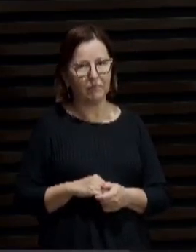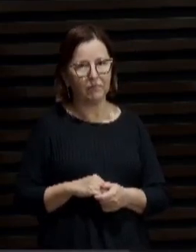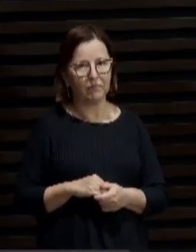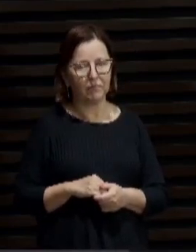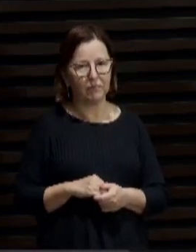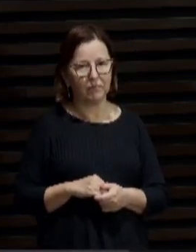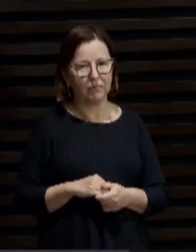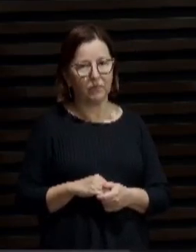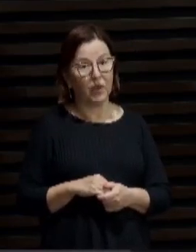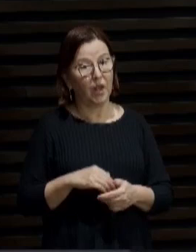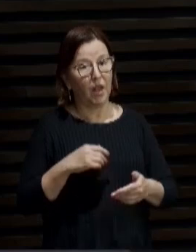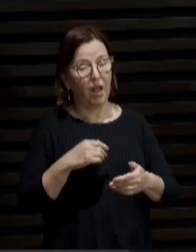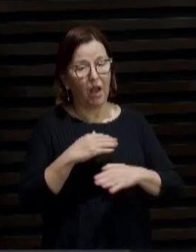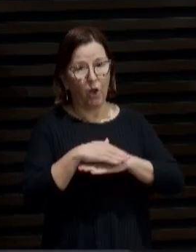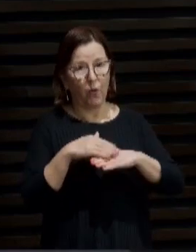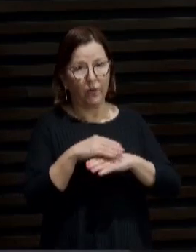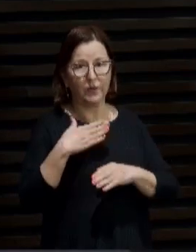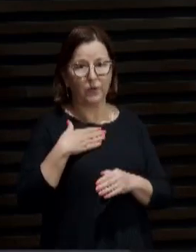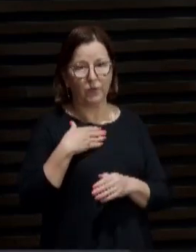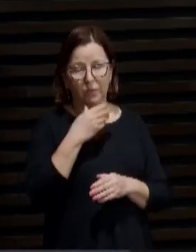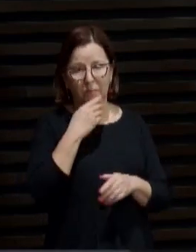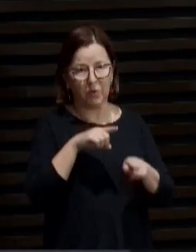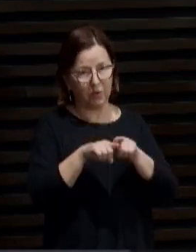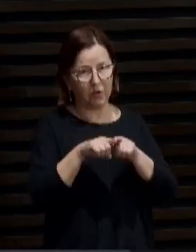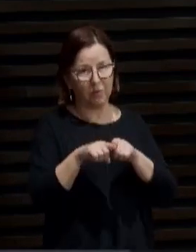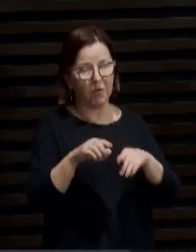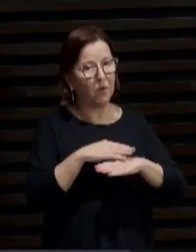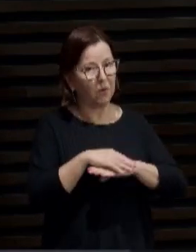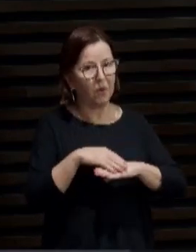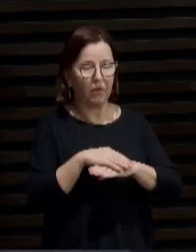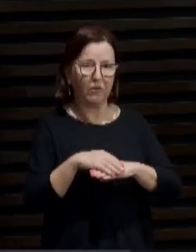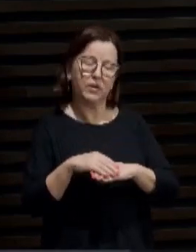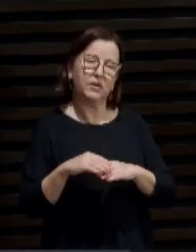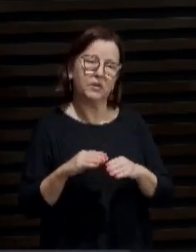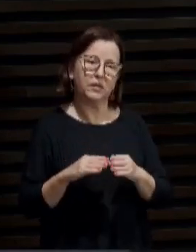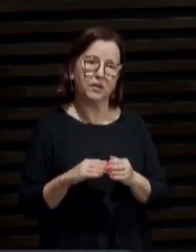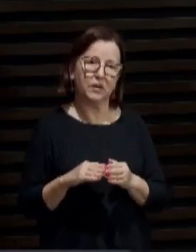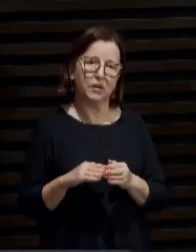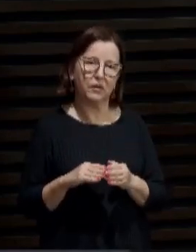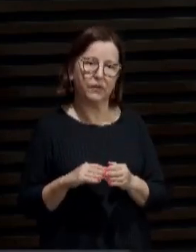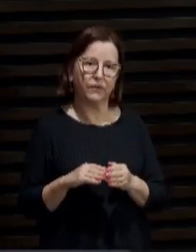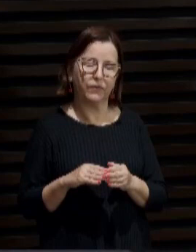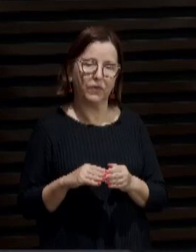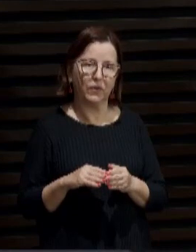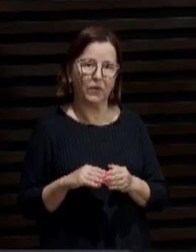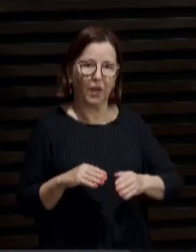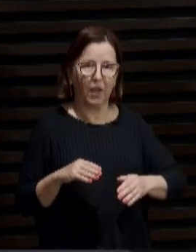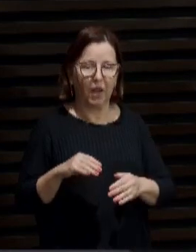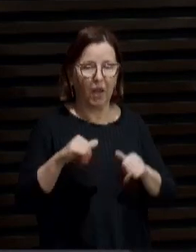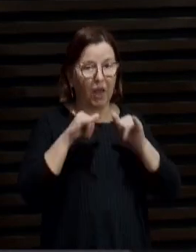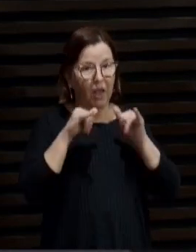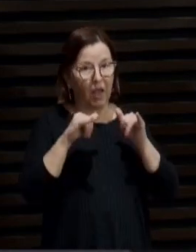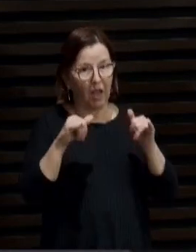já liguei para o meu irmão, nos organizamos ali, já cancelei a célula, já liguei pedindo para desmarcar todos os clientes e